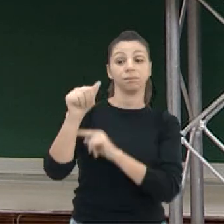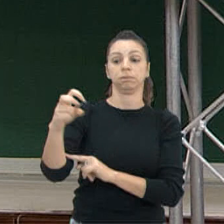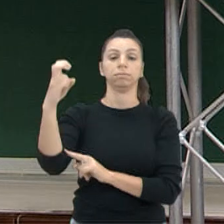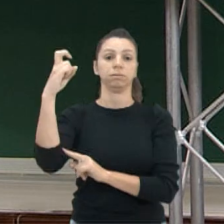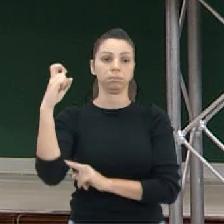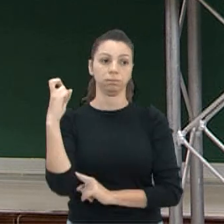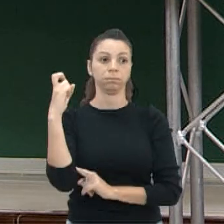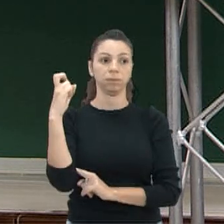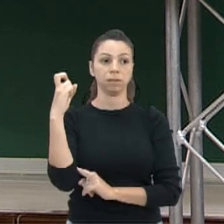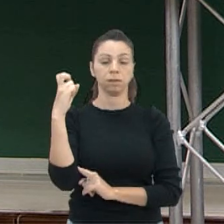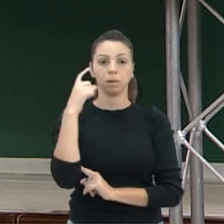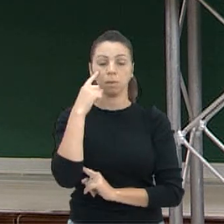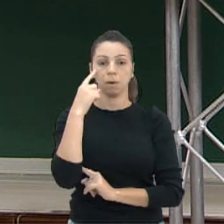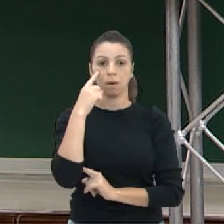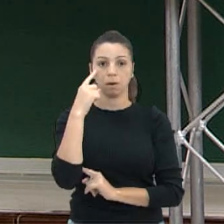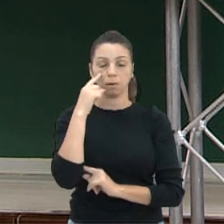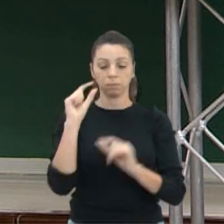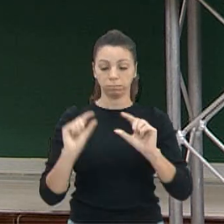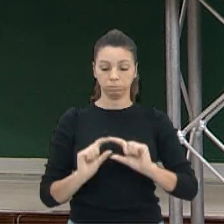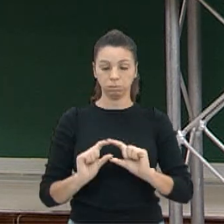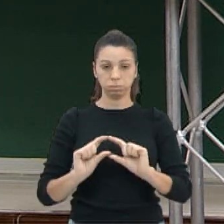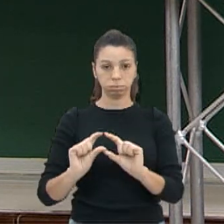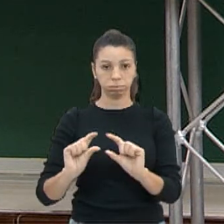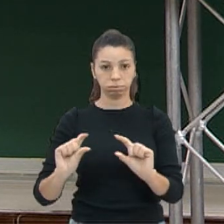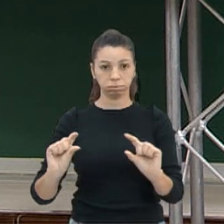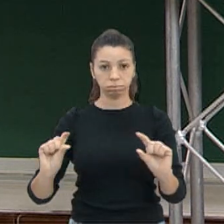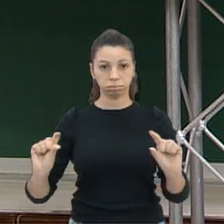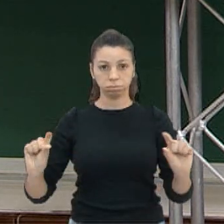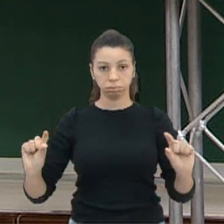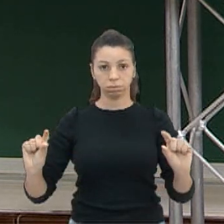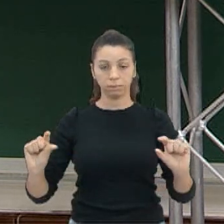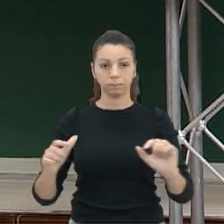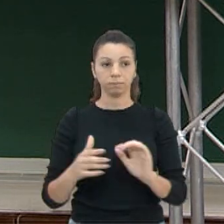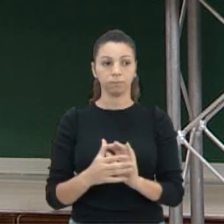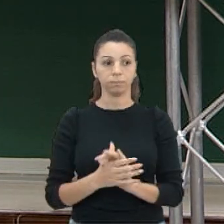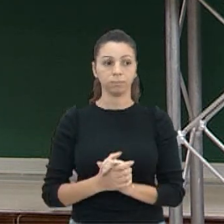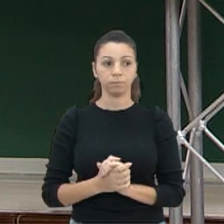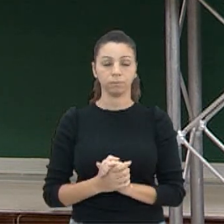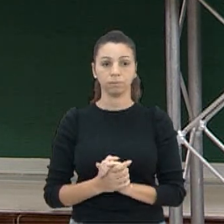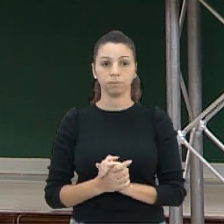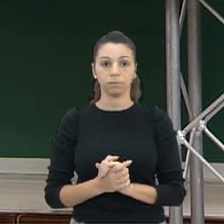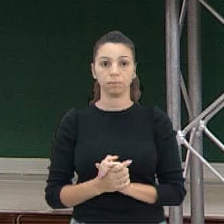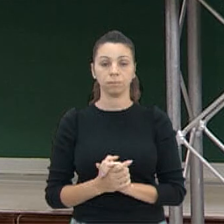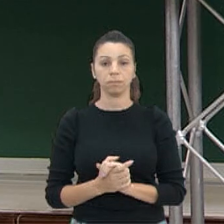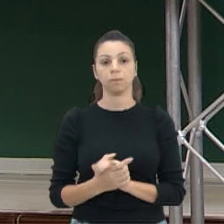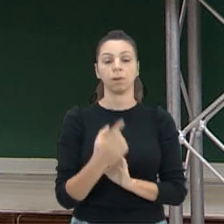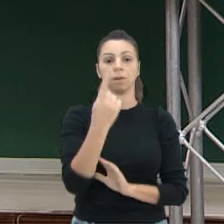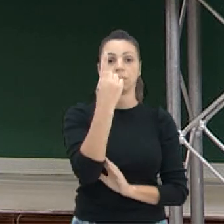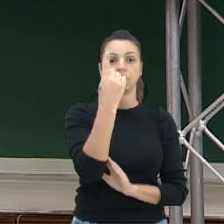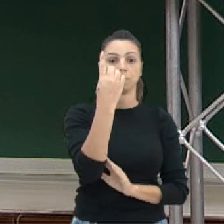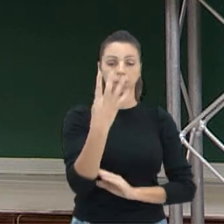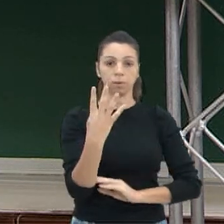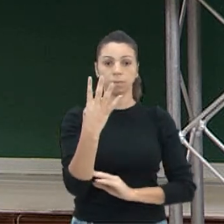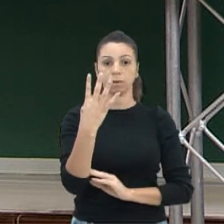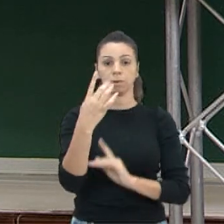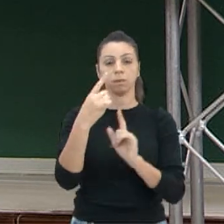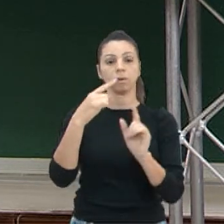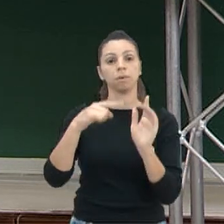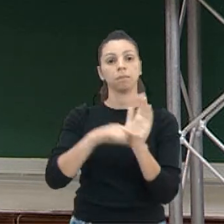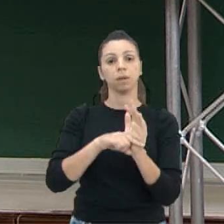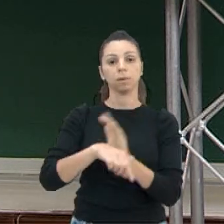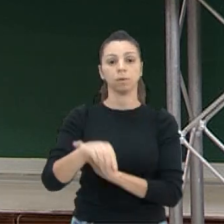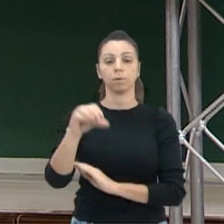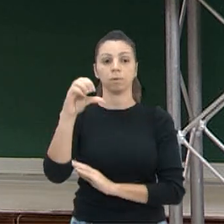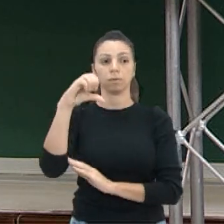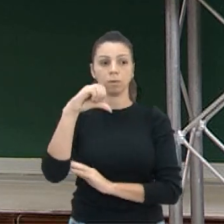menos 5 dentro do parênteses, que a gente resolve primeiro o que está dentro do parênteses. Então, 14 vezes 9, resultado no meu